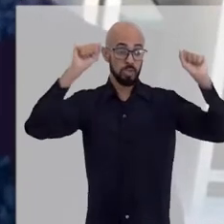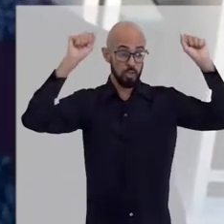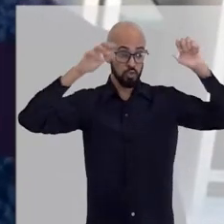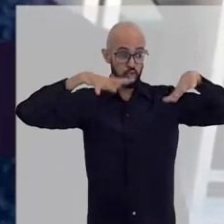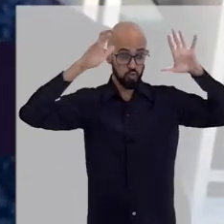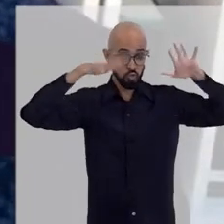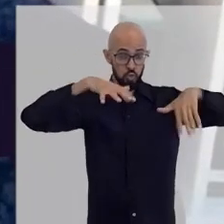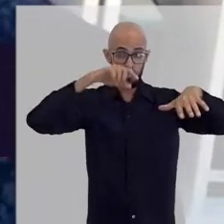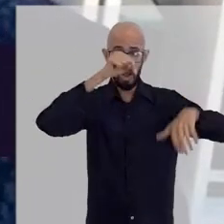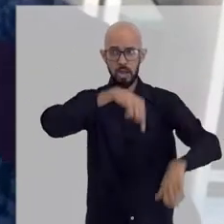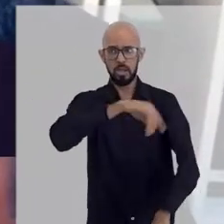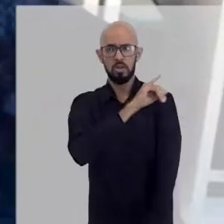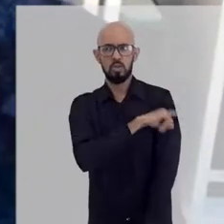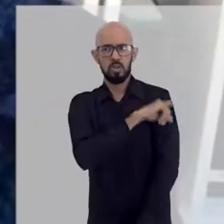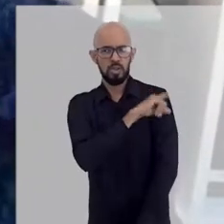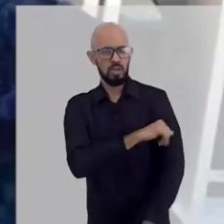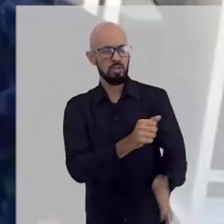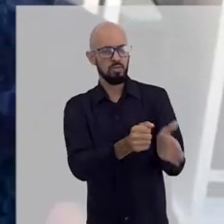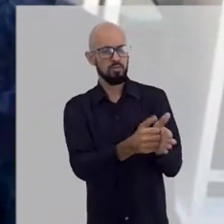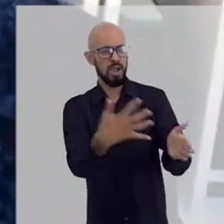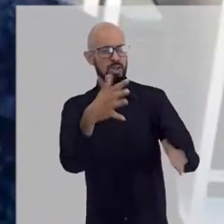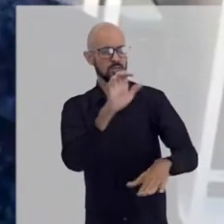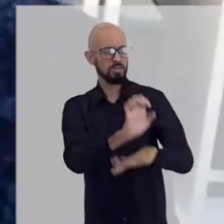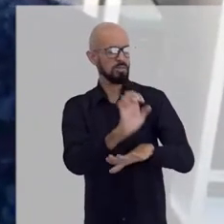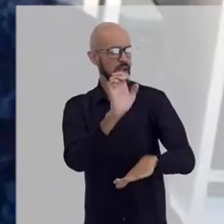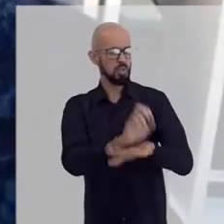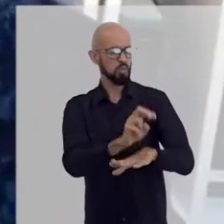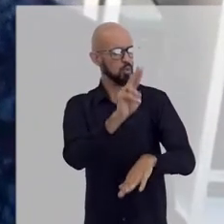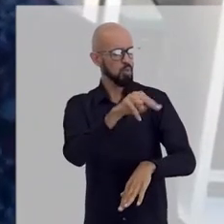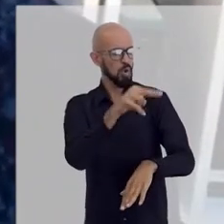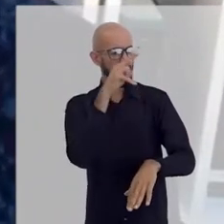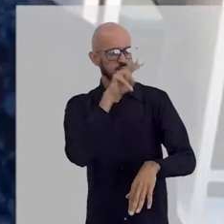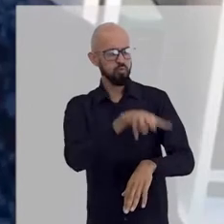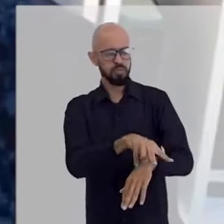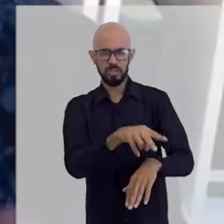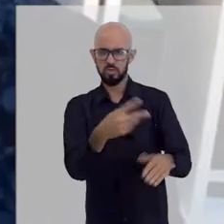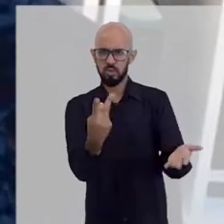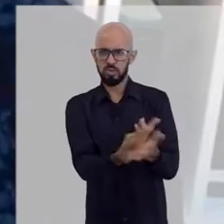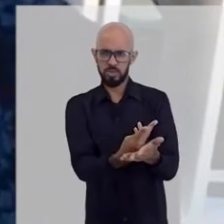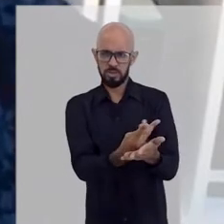Rio e vários estados, eu nunca vi isso ao mesmo tempo.